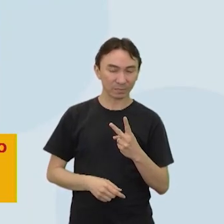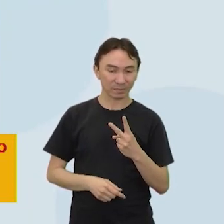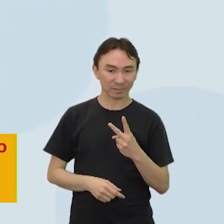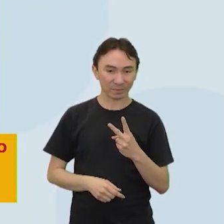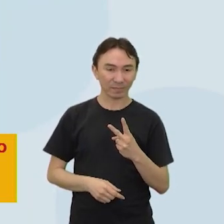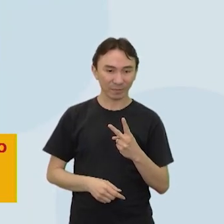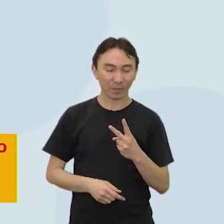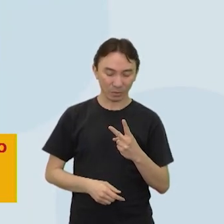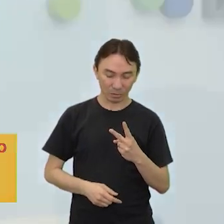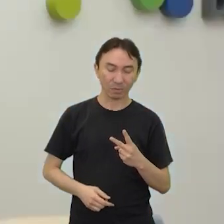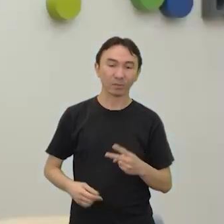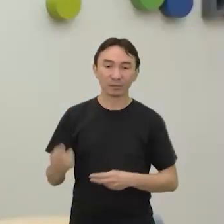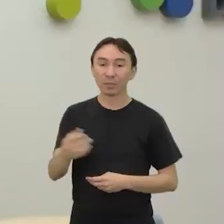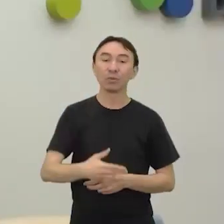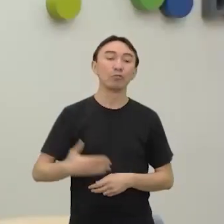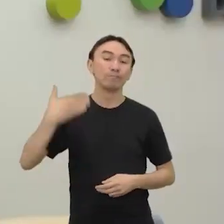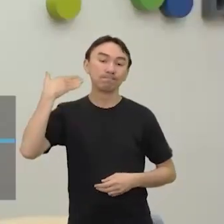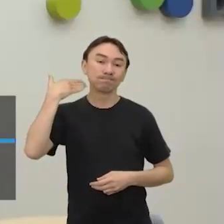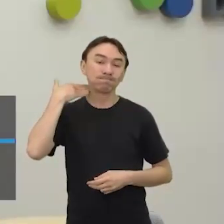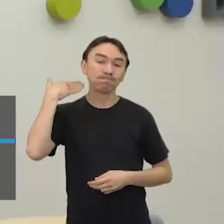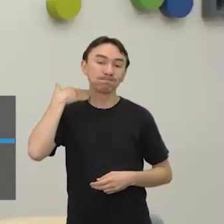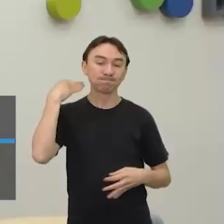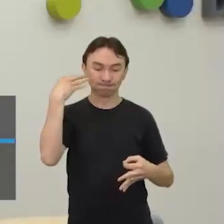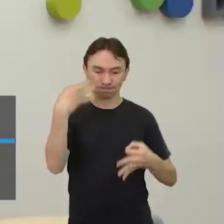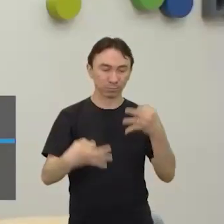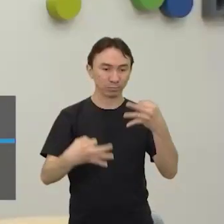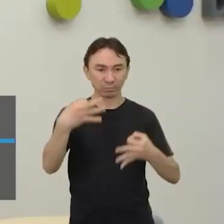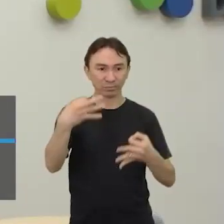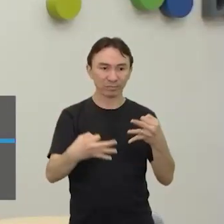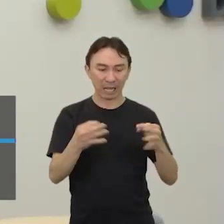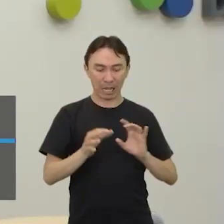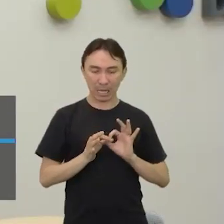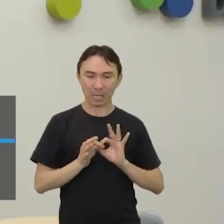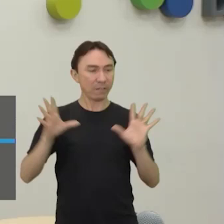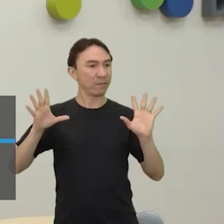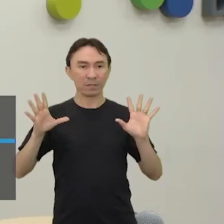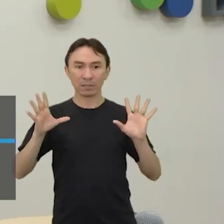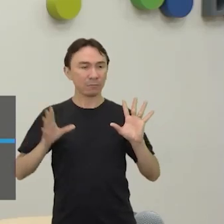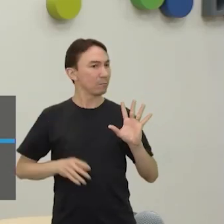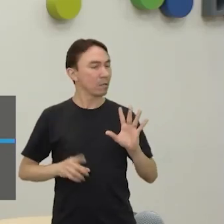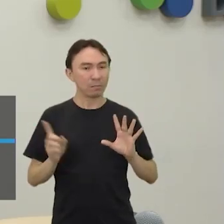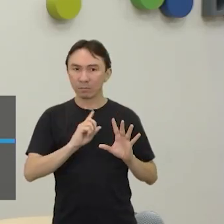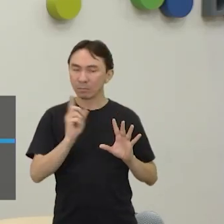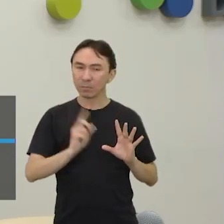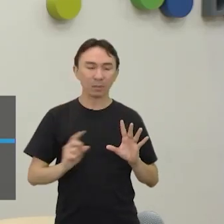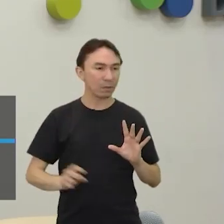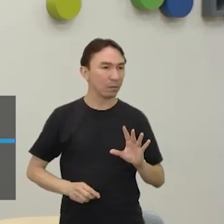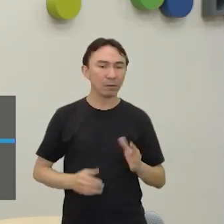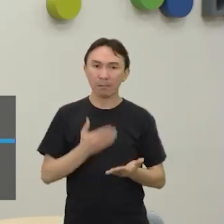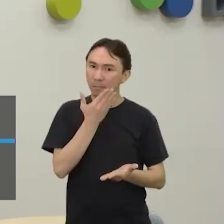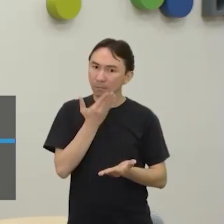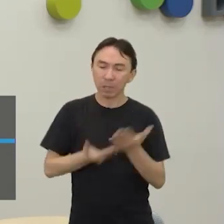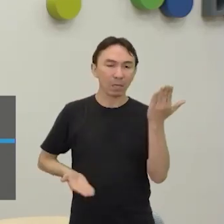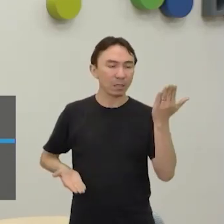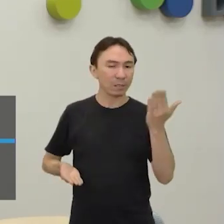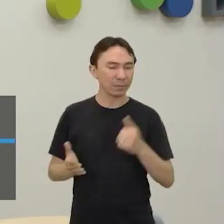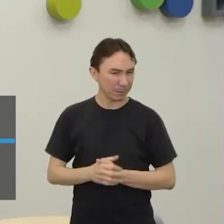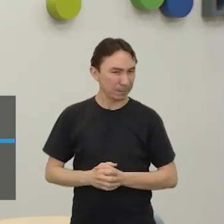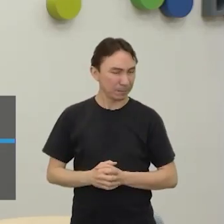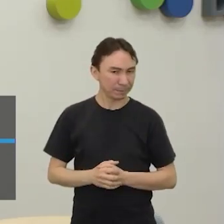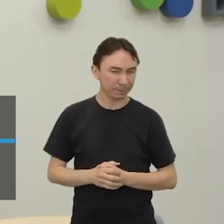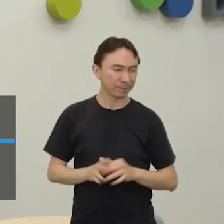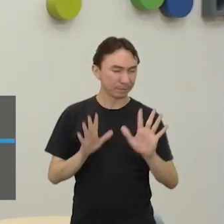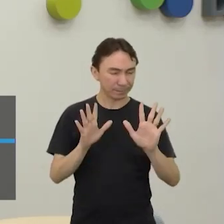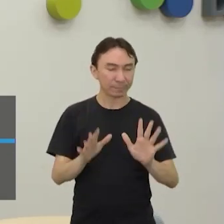poder judiciário. Eu queria chamar a atenção, volta para mim. Gente, quando a gente olha